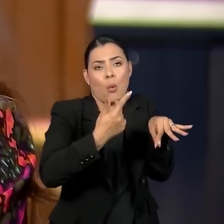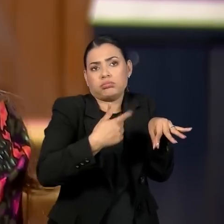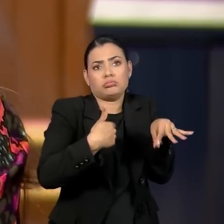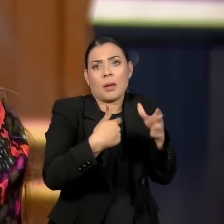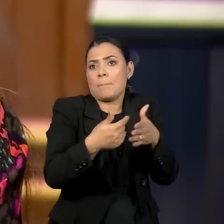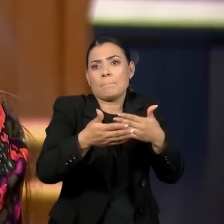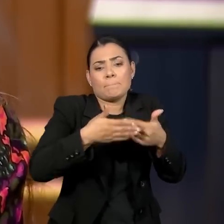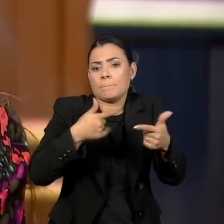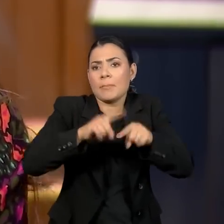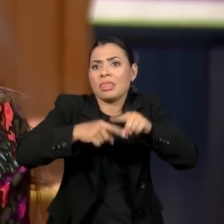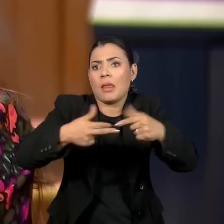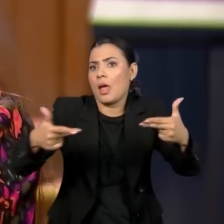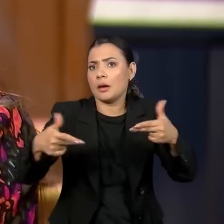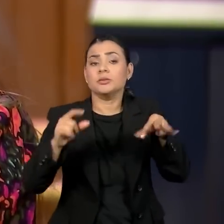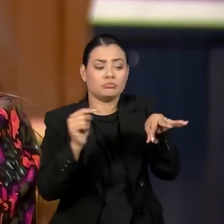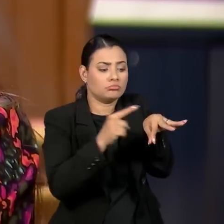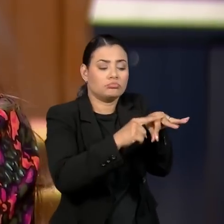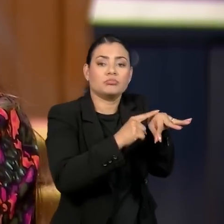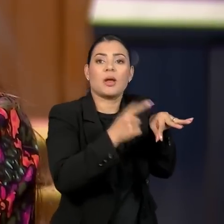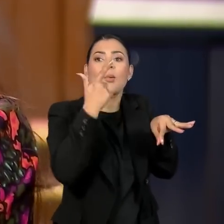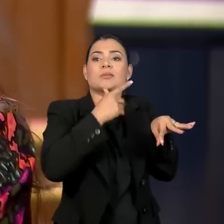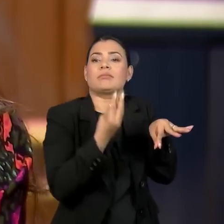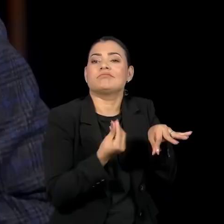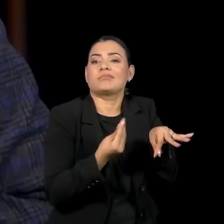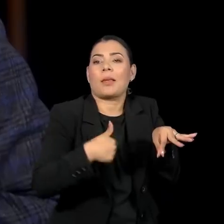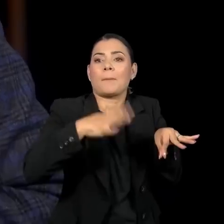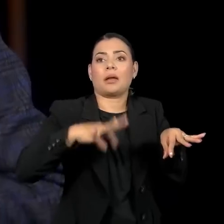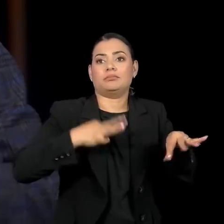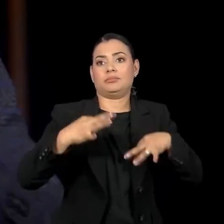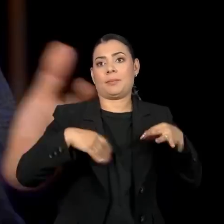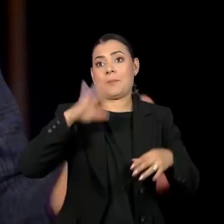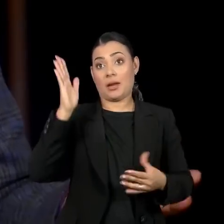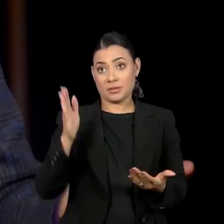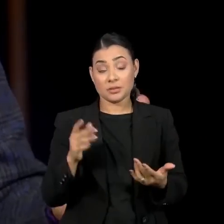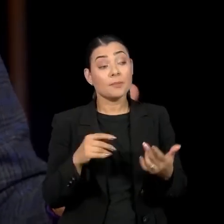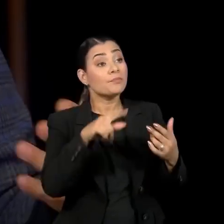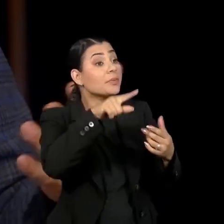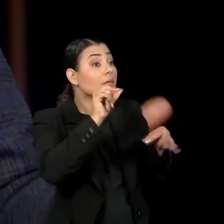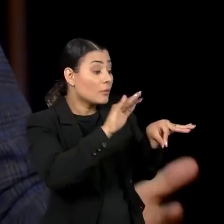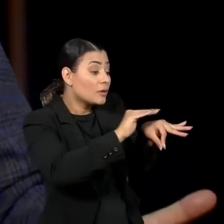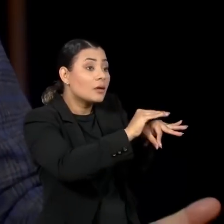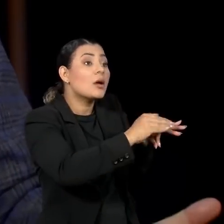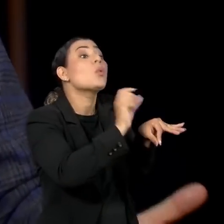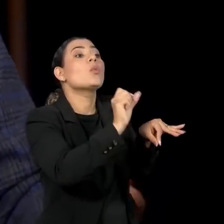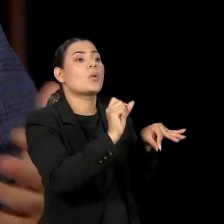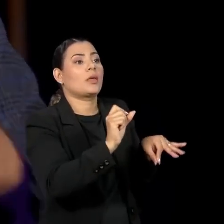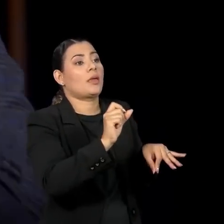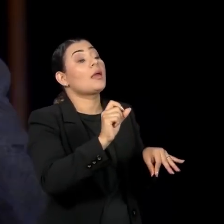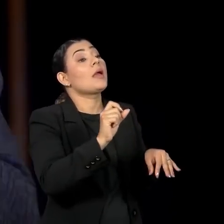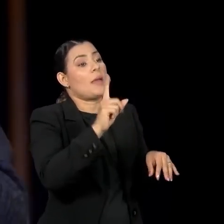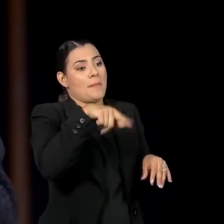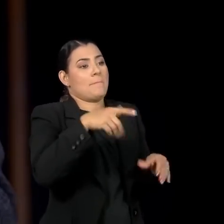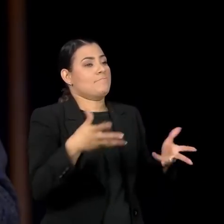como vibradores, etc., esteja ali com esse ponto. E essa cobertura foi desenhada por alguém muito bom, né? Deve ter uma finalidade